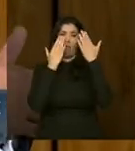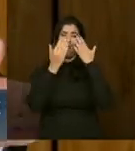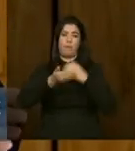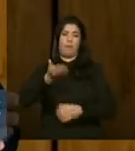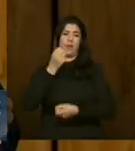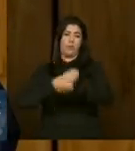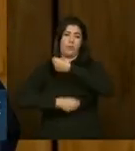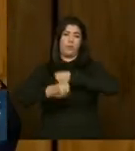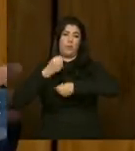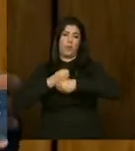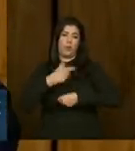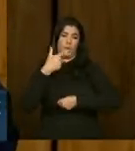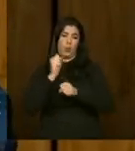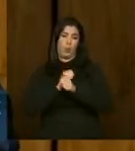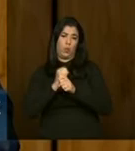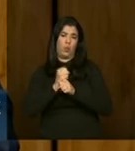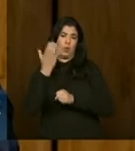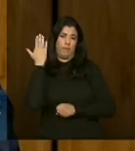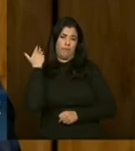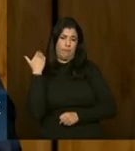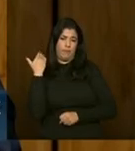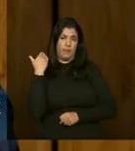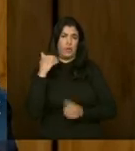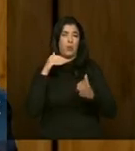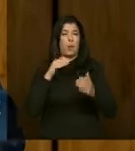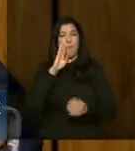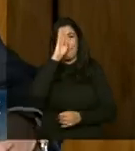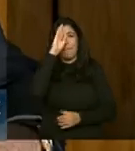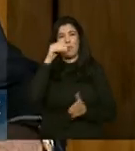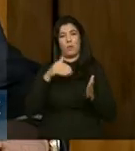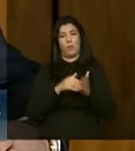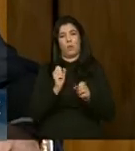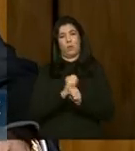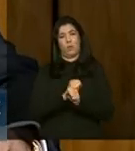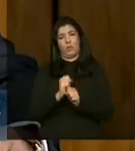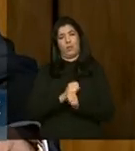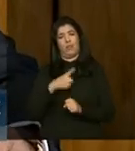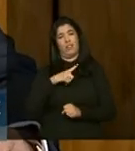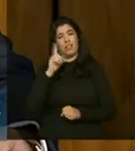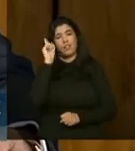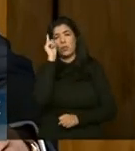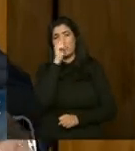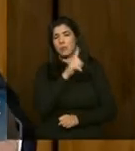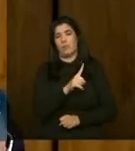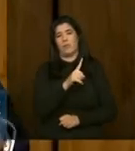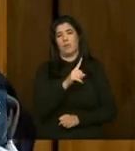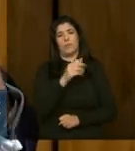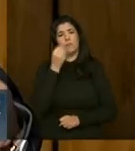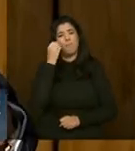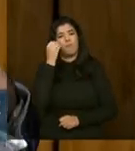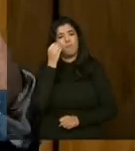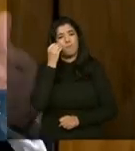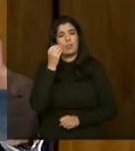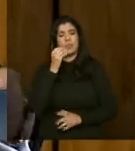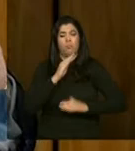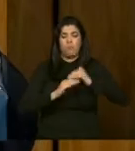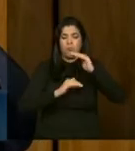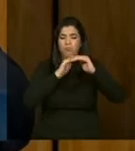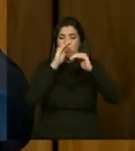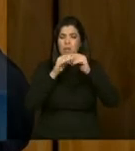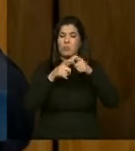nesses dois últimos anos, principalmente nesse último ano, das dificuldades que nós temos passado de crescimento,